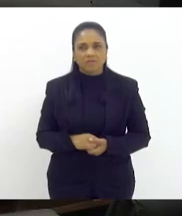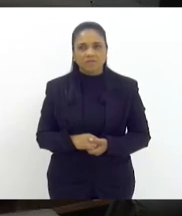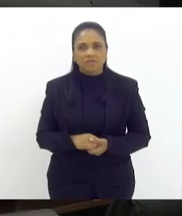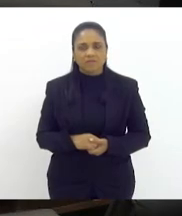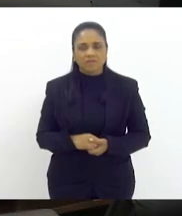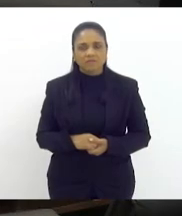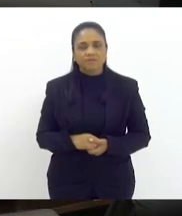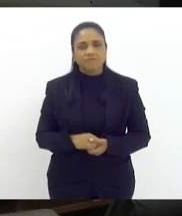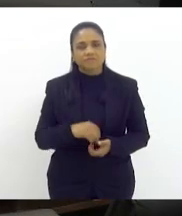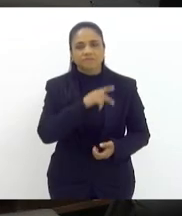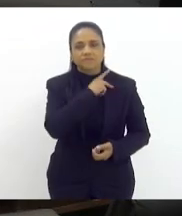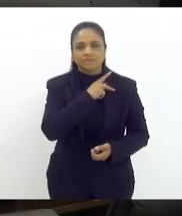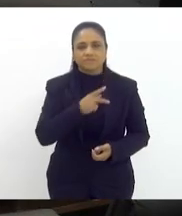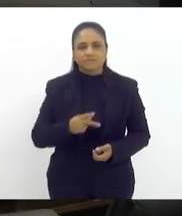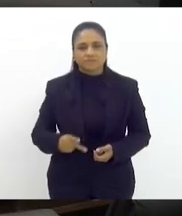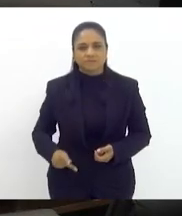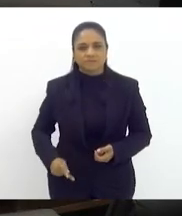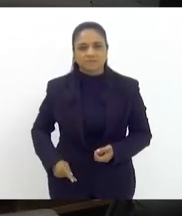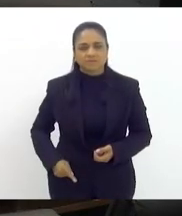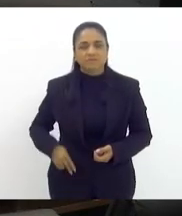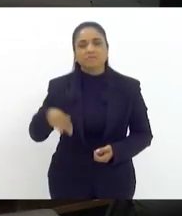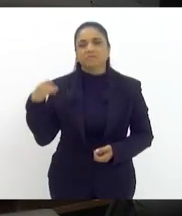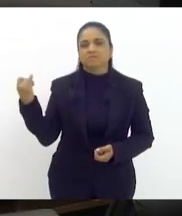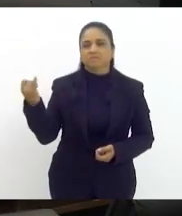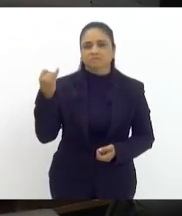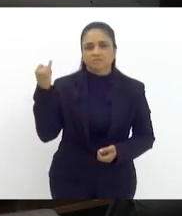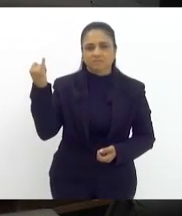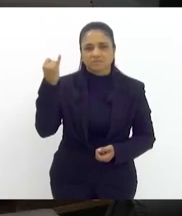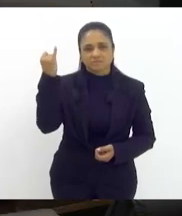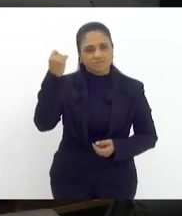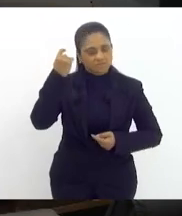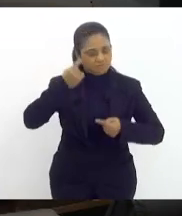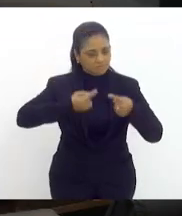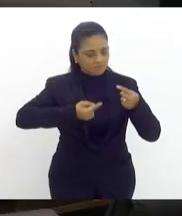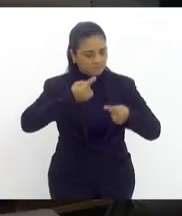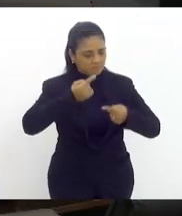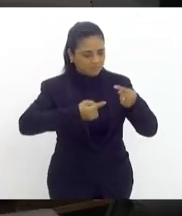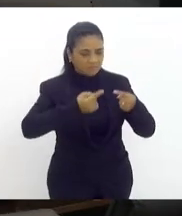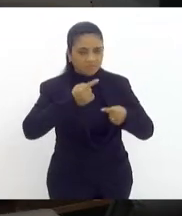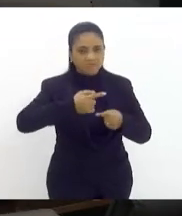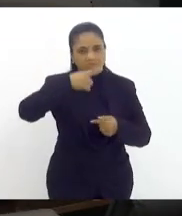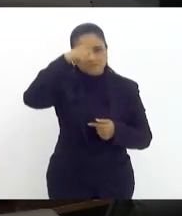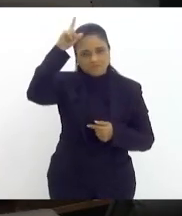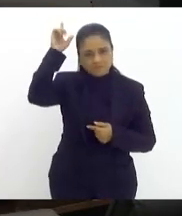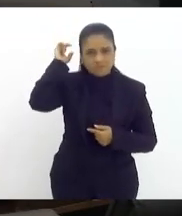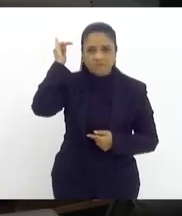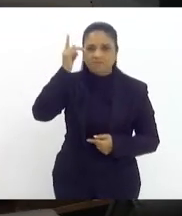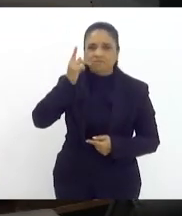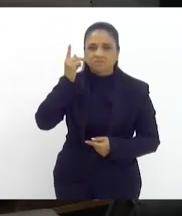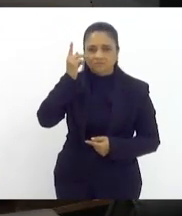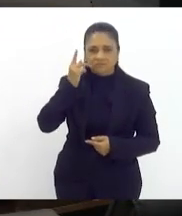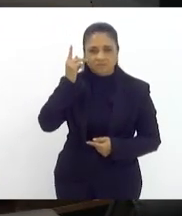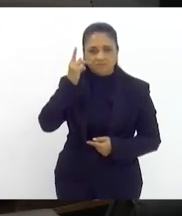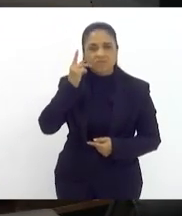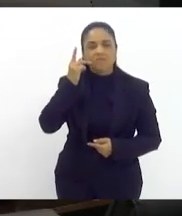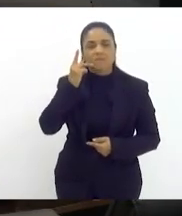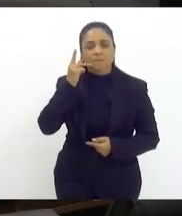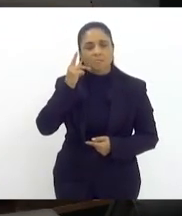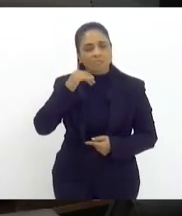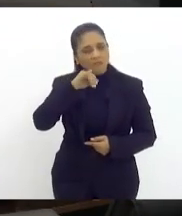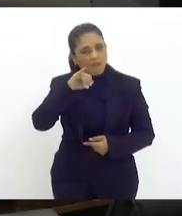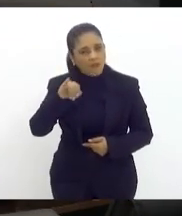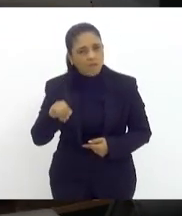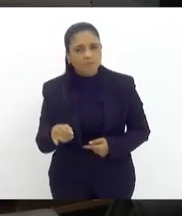Sra. Presidenta, muito importante o debate que o deputado Luiz Paulo fez aqui e eu quero aproveitar